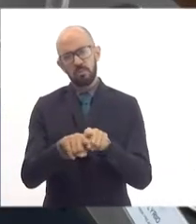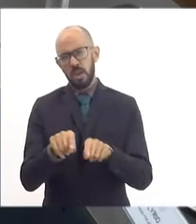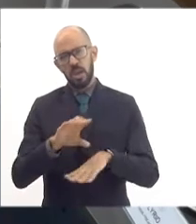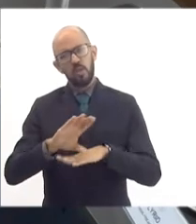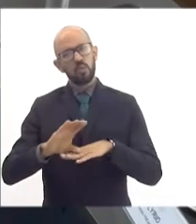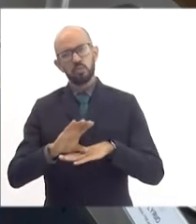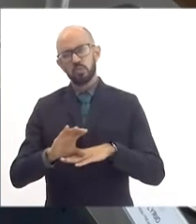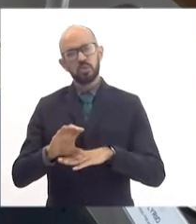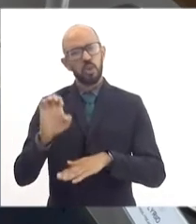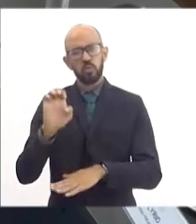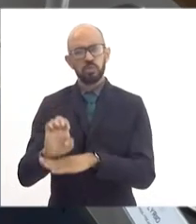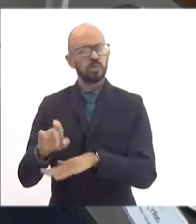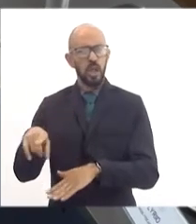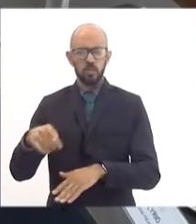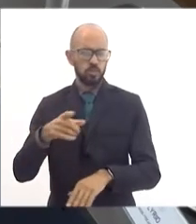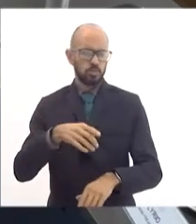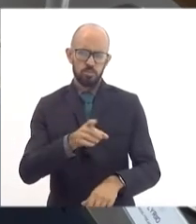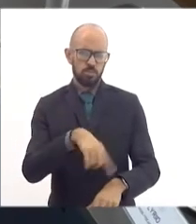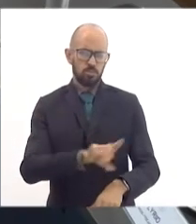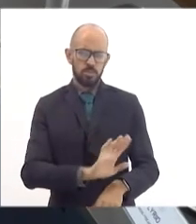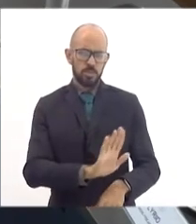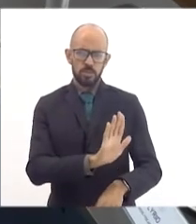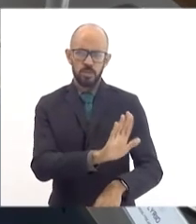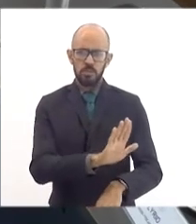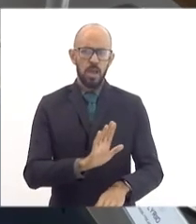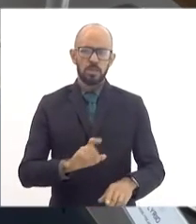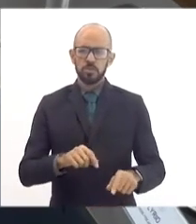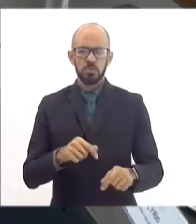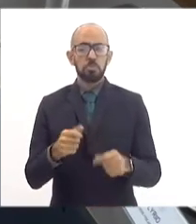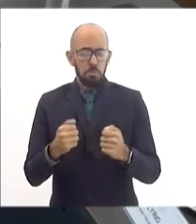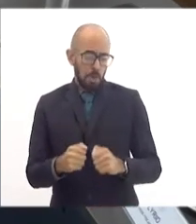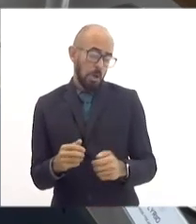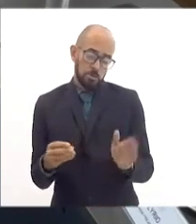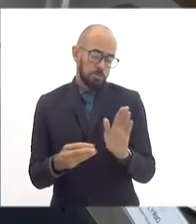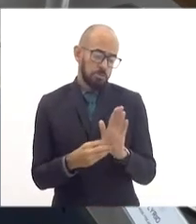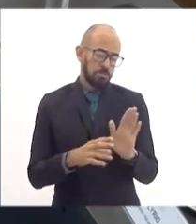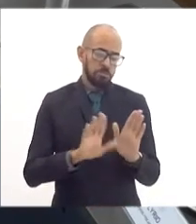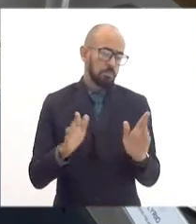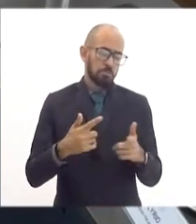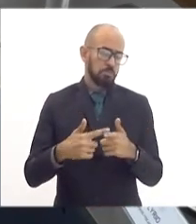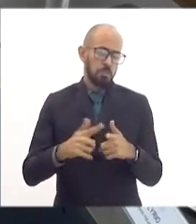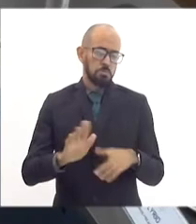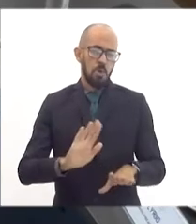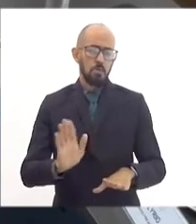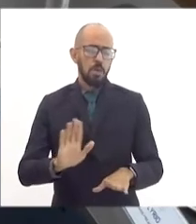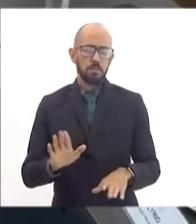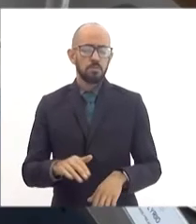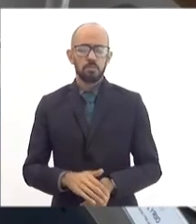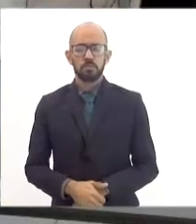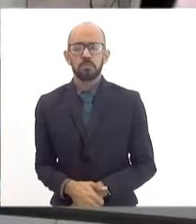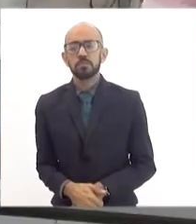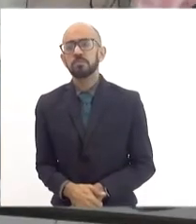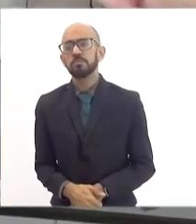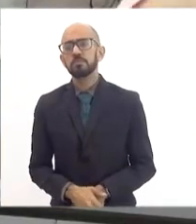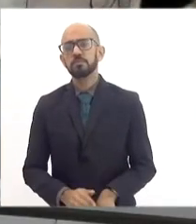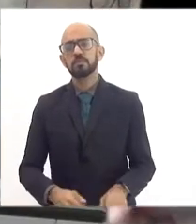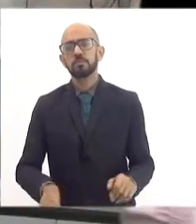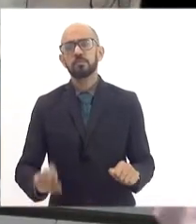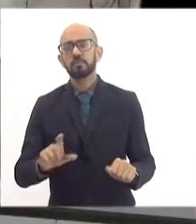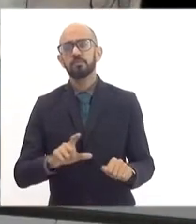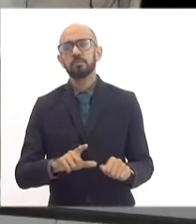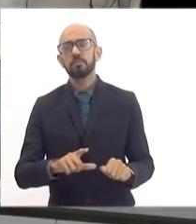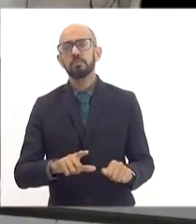haveria necessidade, mas também nada impede, mas entendemos que não haveria.